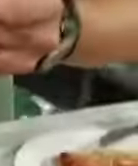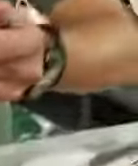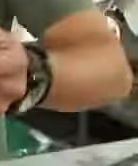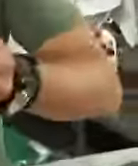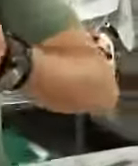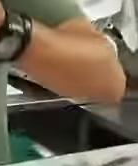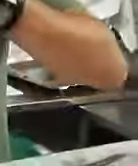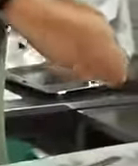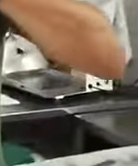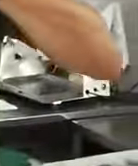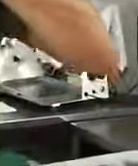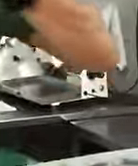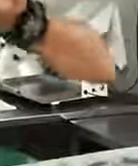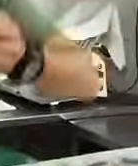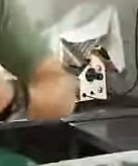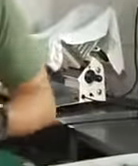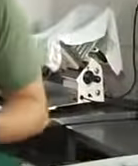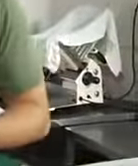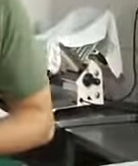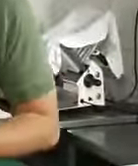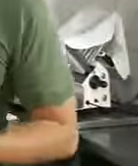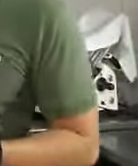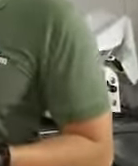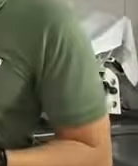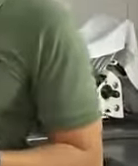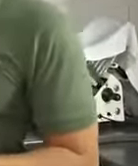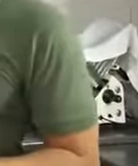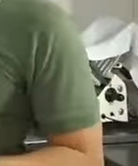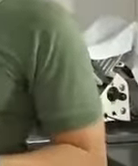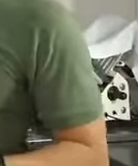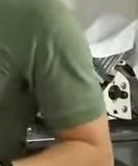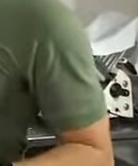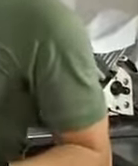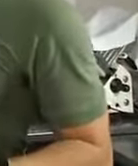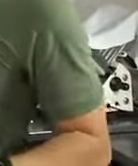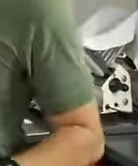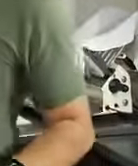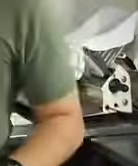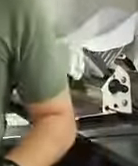Lembrando que ela pode ser bem mais requintada, né? Fica a gosto. Ó.